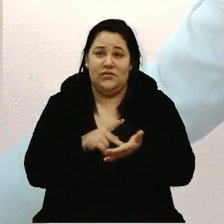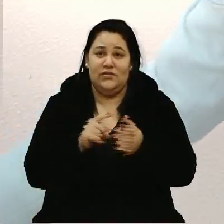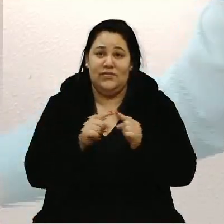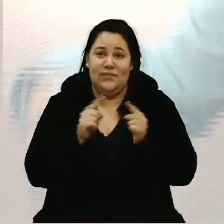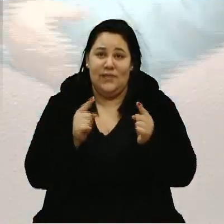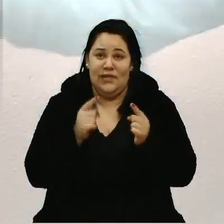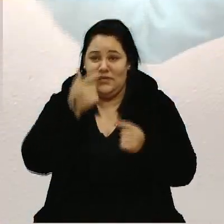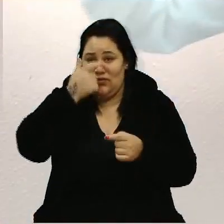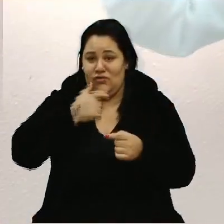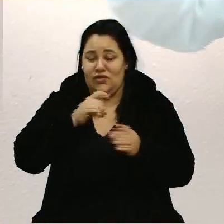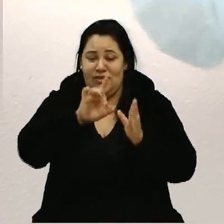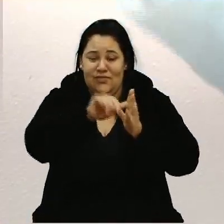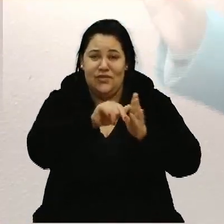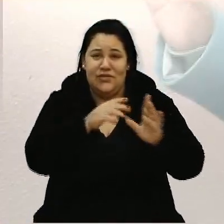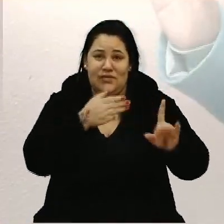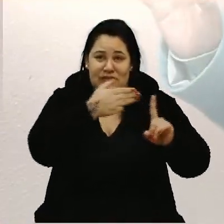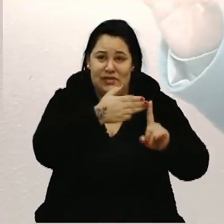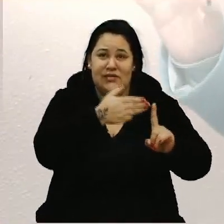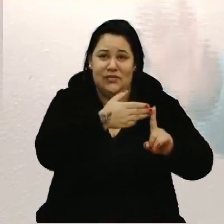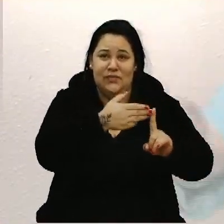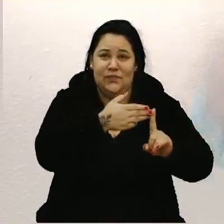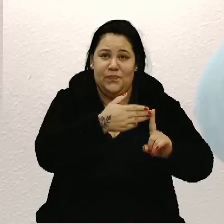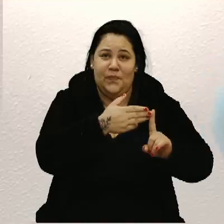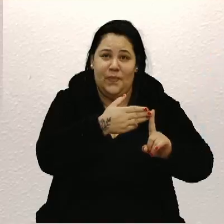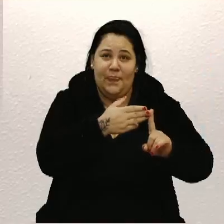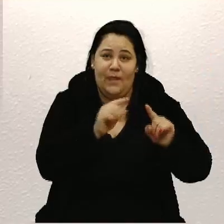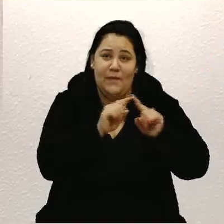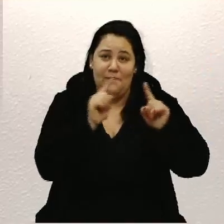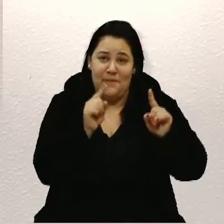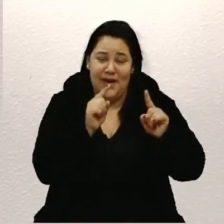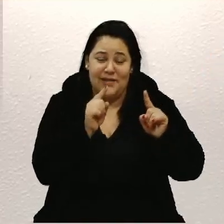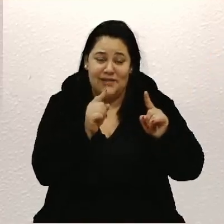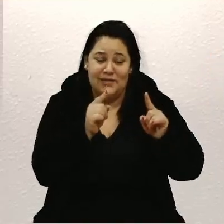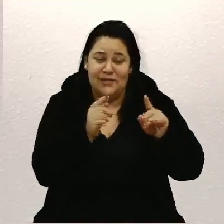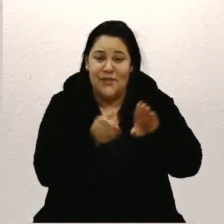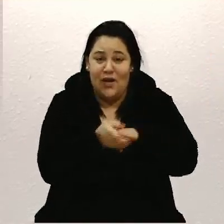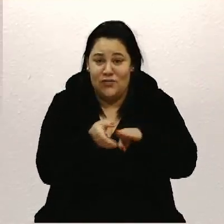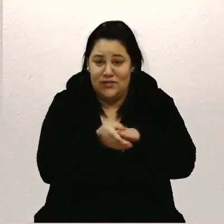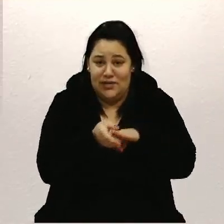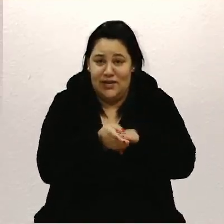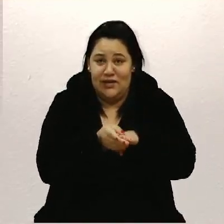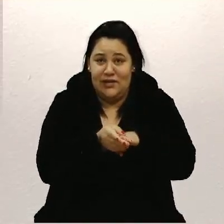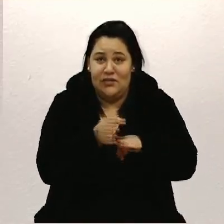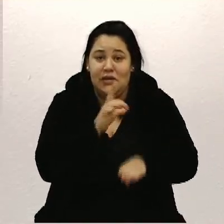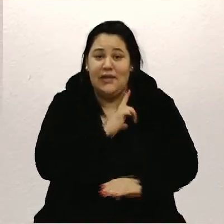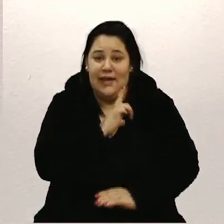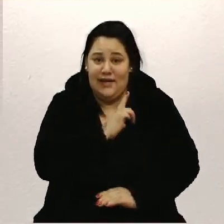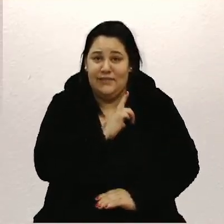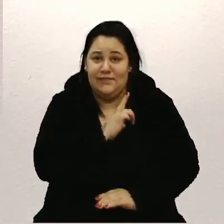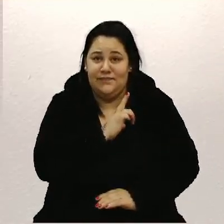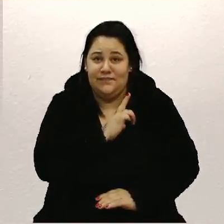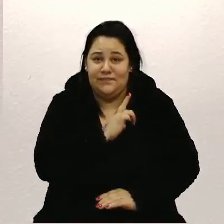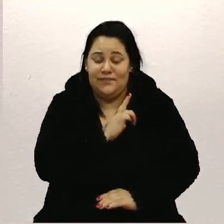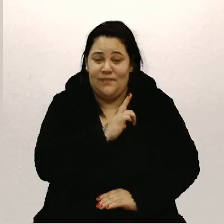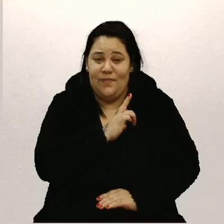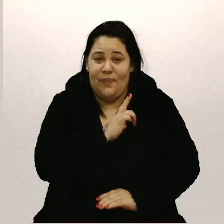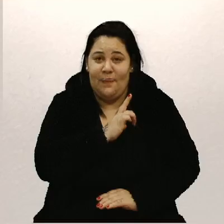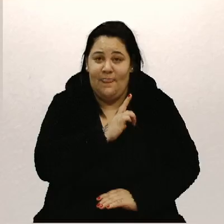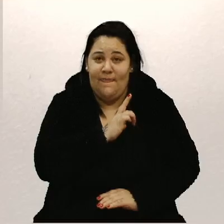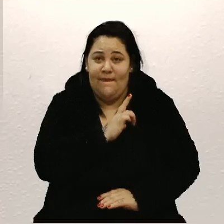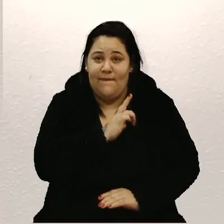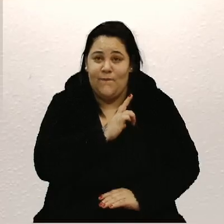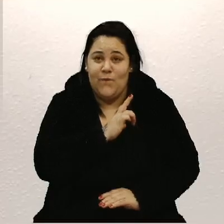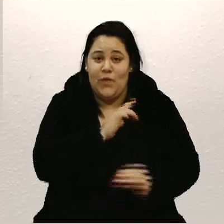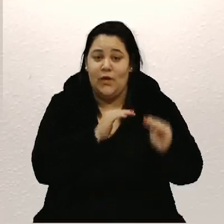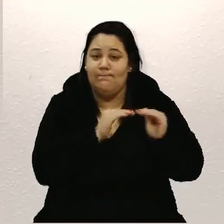Depois deixa que as pessoas se decidam o que elas querem fazer. Mas para orientar que existe uma linha importante entre o que